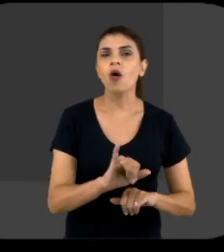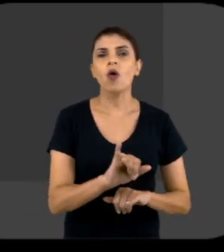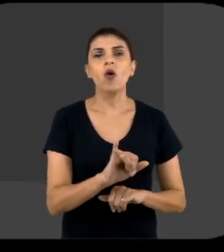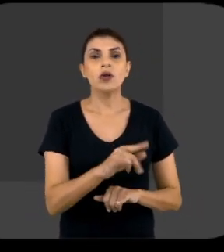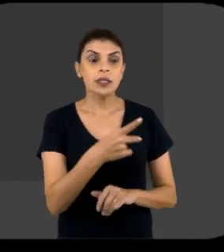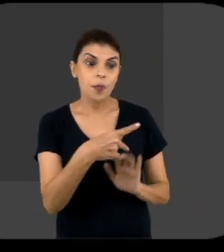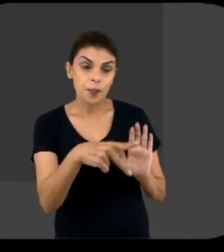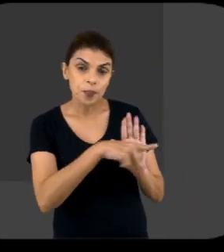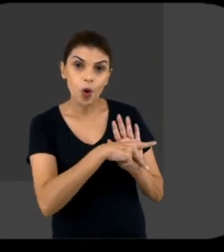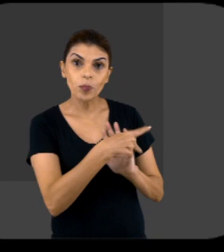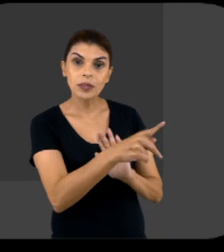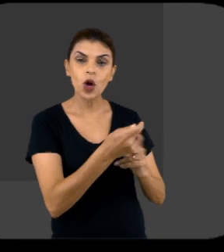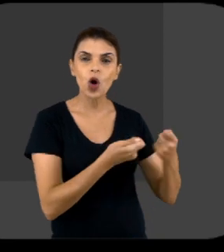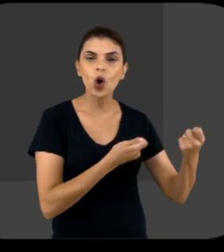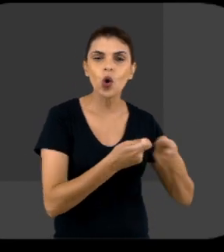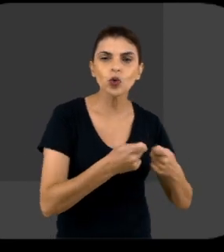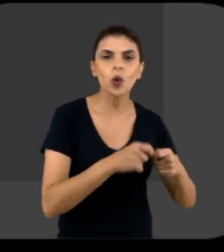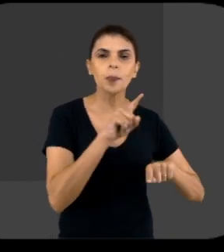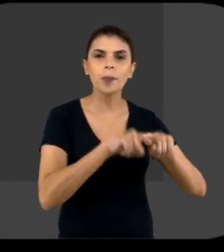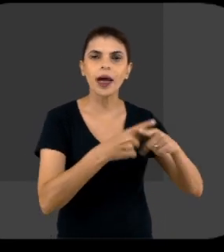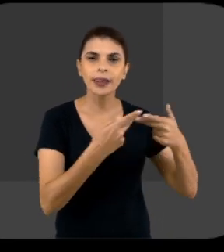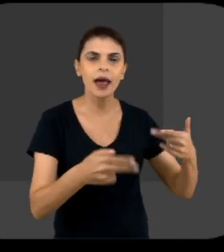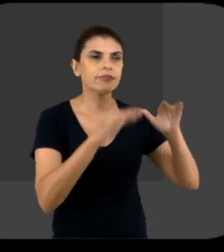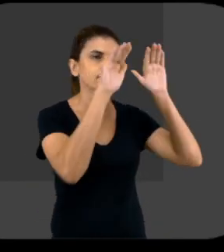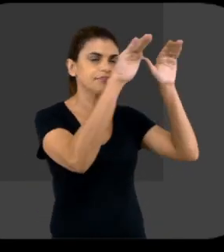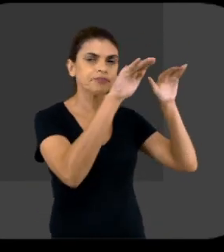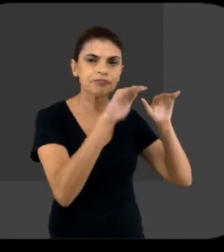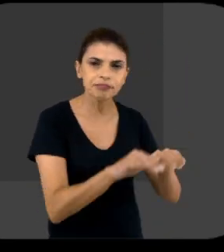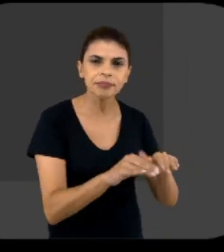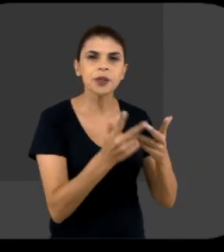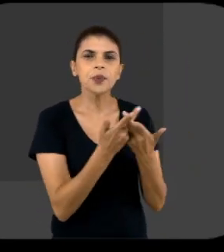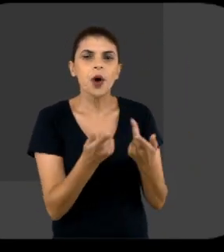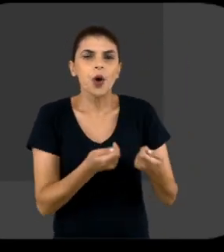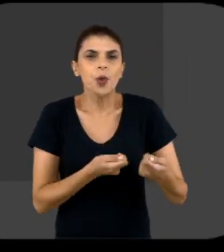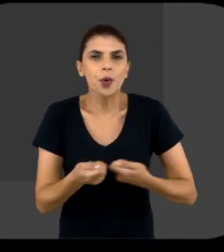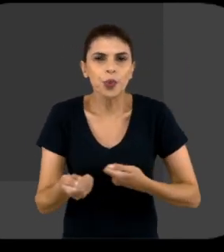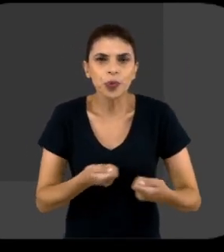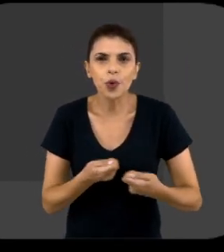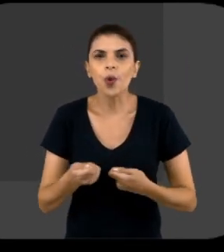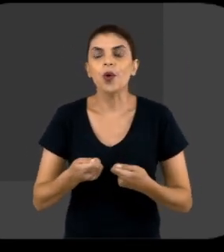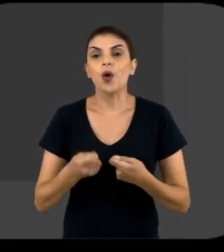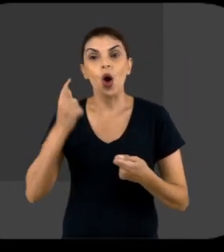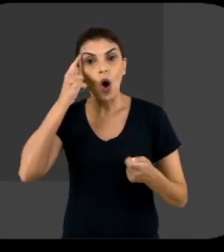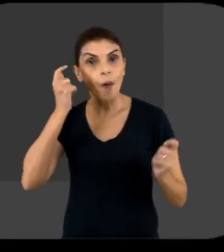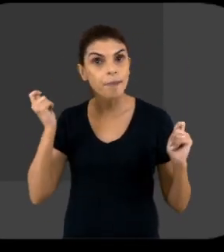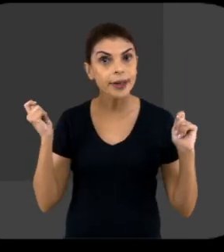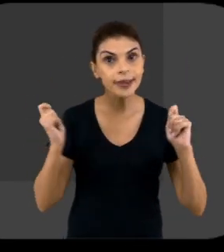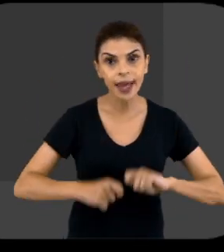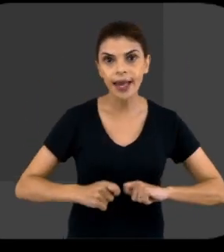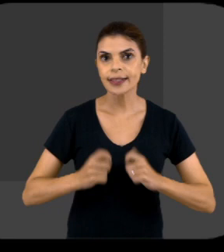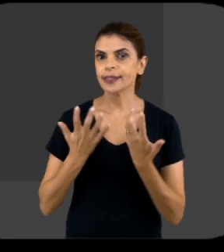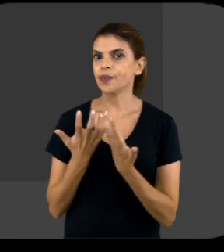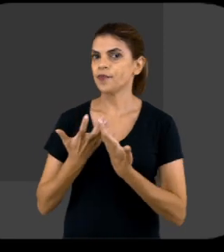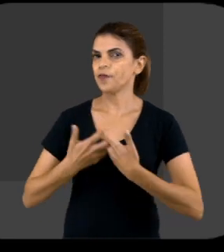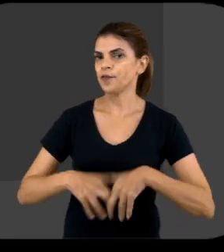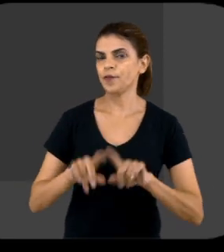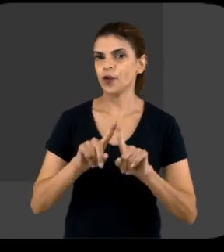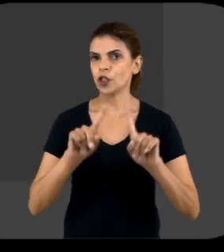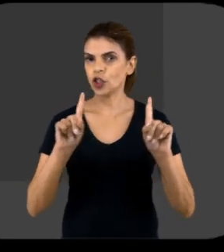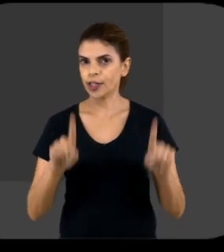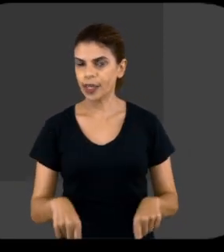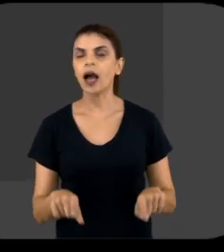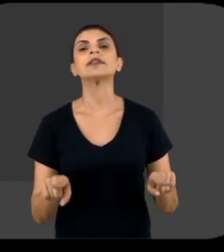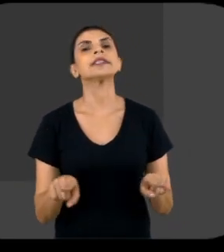um controle dos seus insumos, um controle dos seus equipamentos, um controle na avaliação de competência dos seus